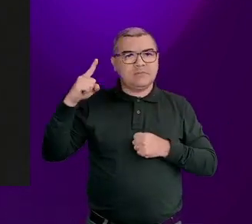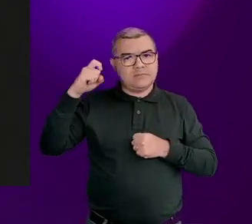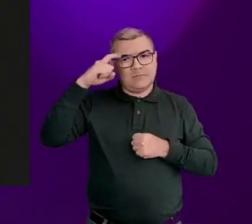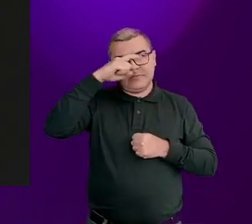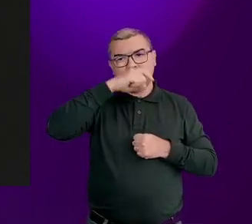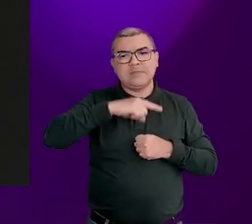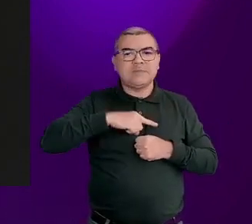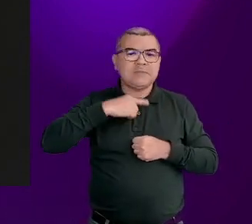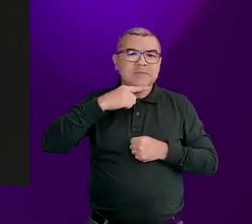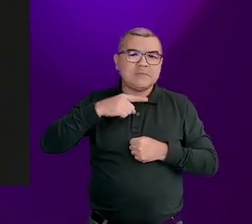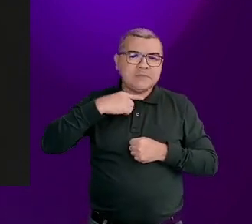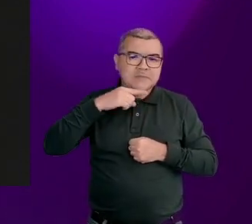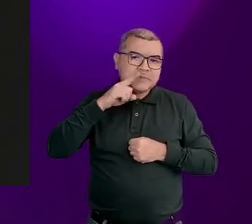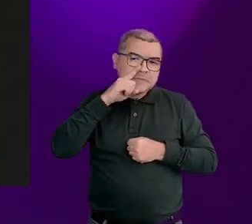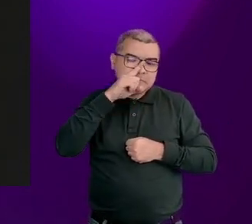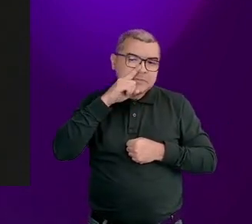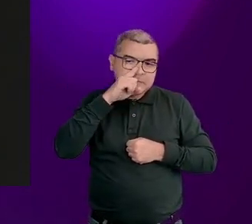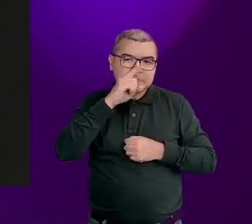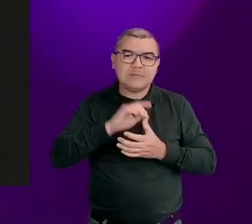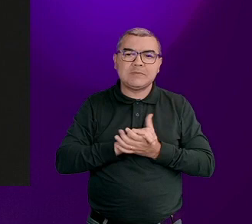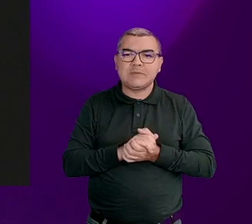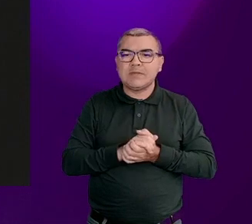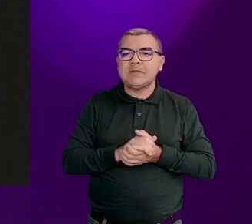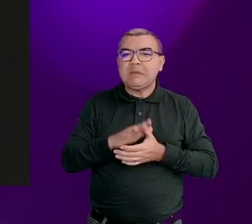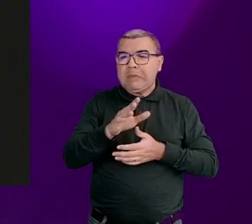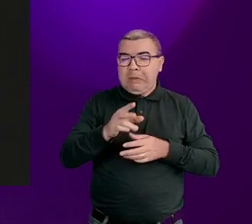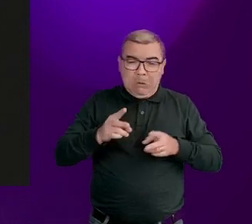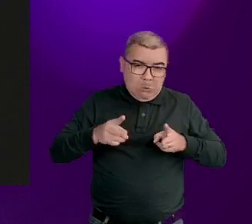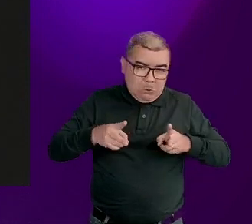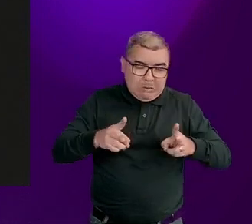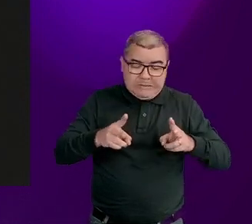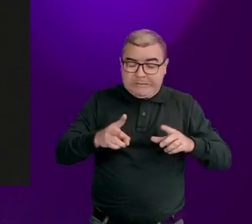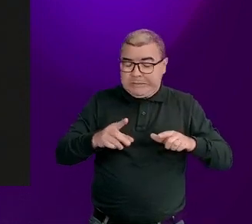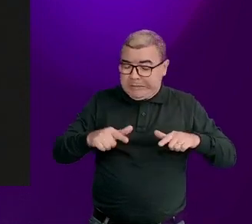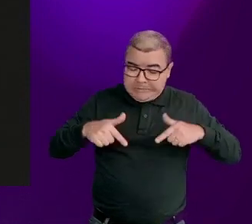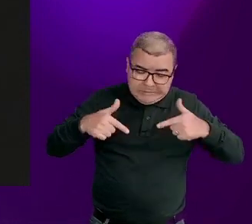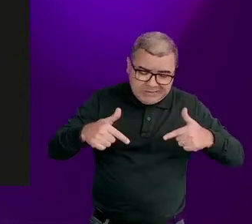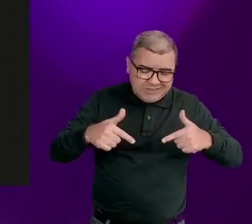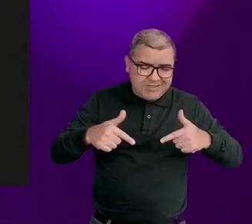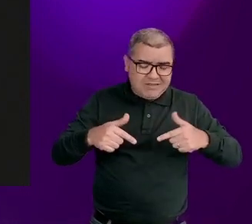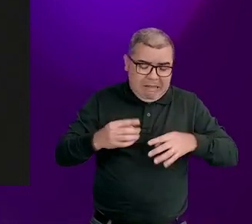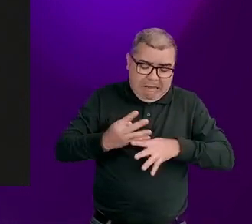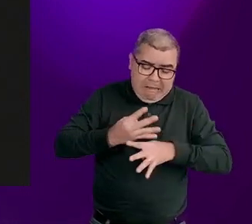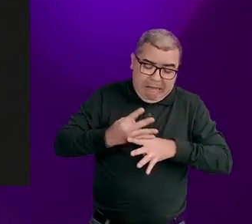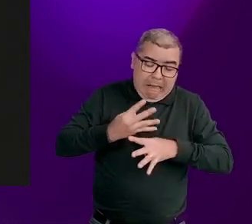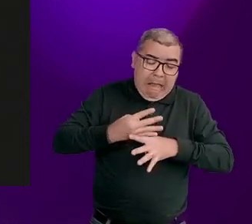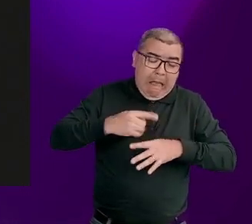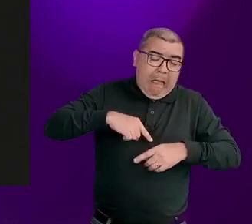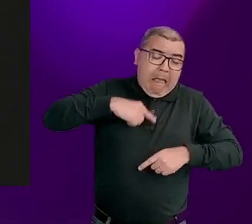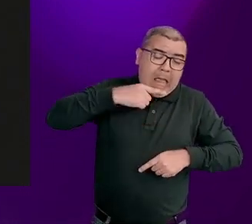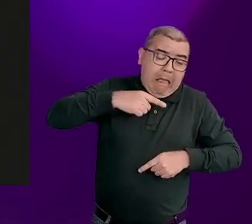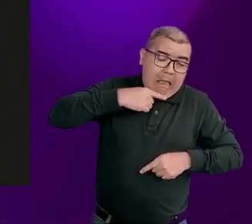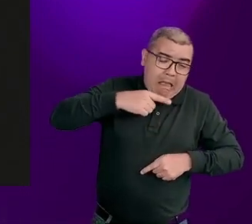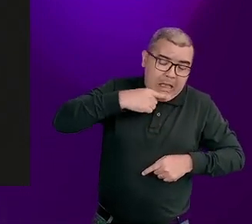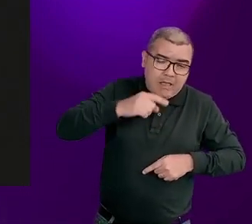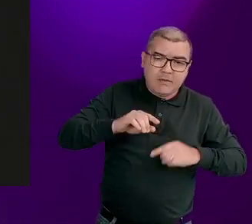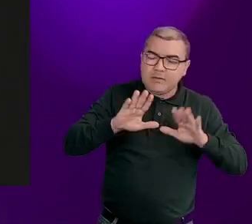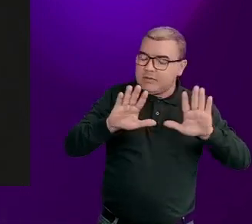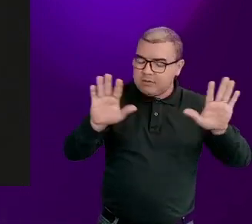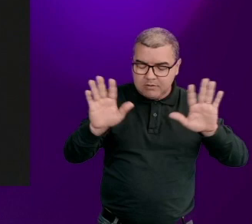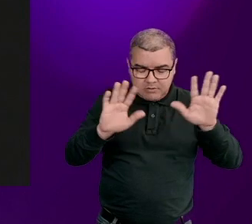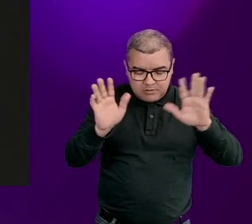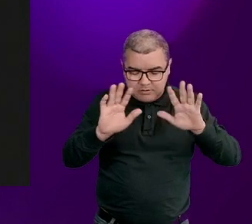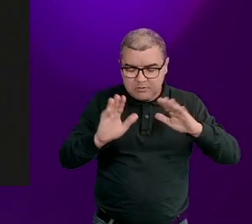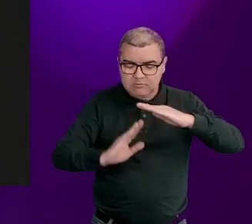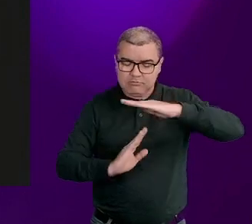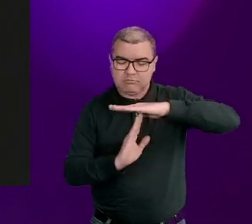a resiliência dele vai embora e ele continua tentando fazer o que ele não pode. E se ele fizer o que ele pode bem